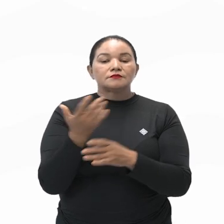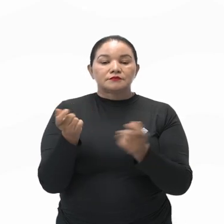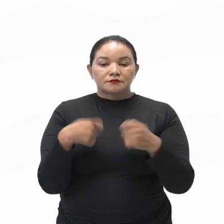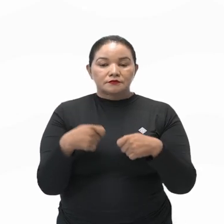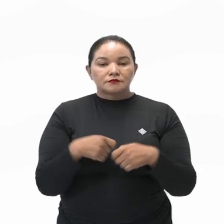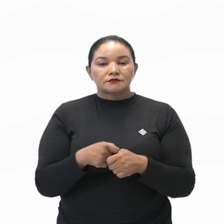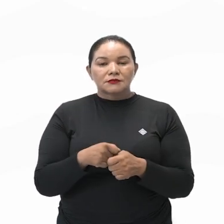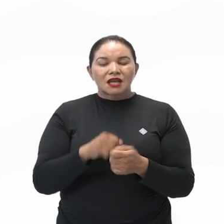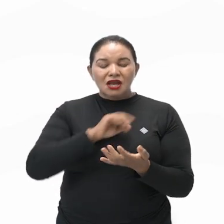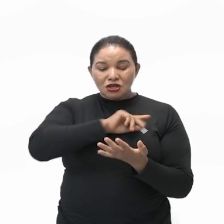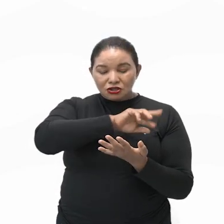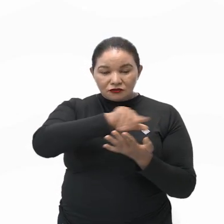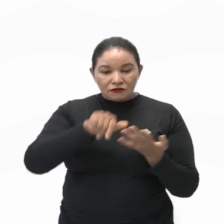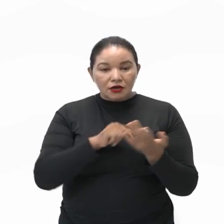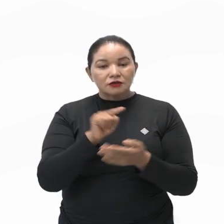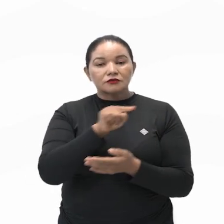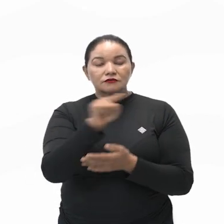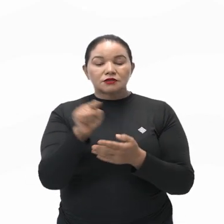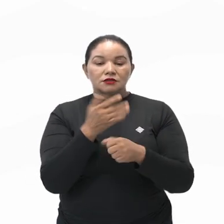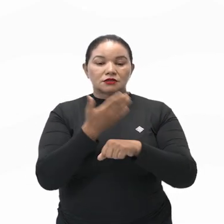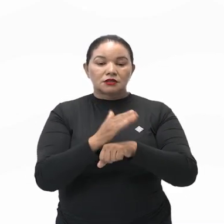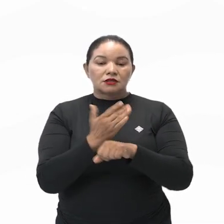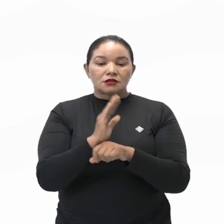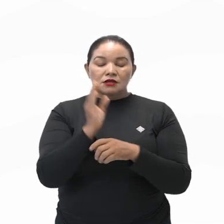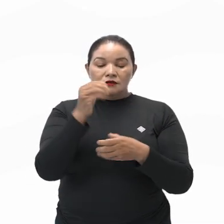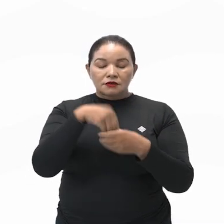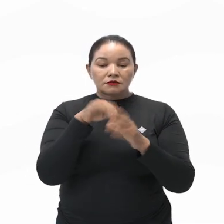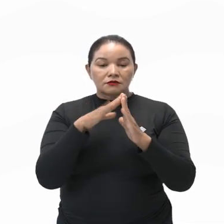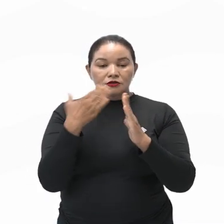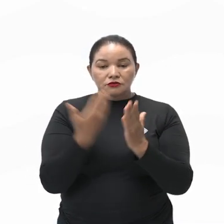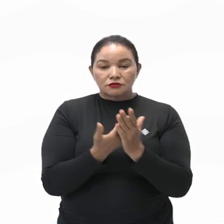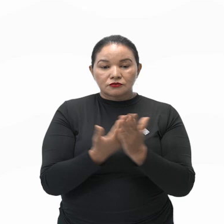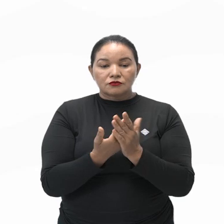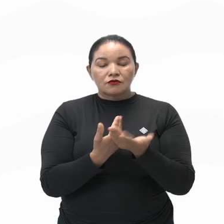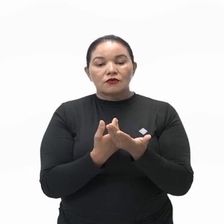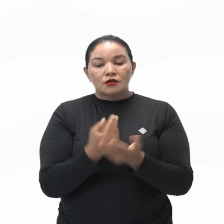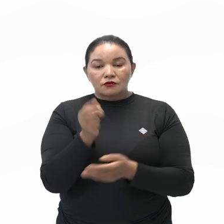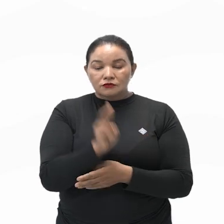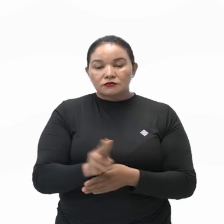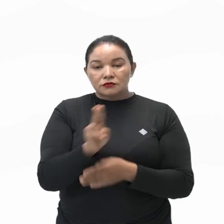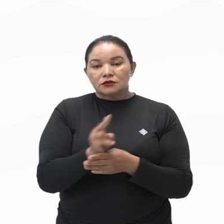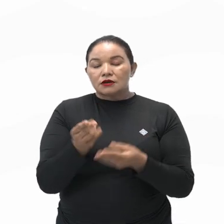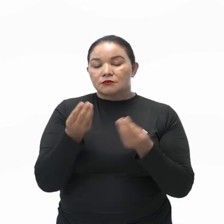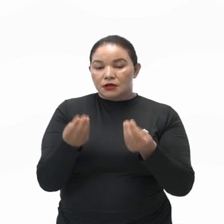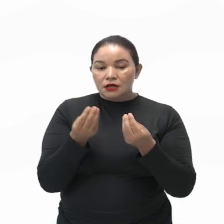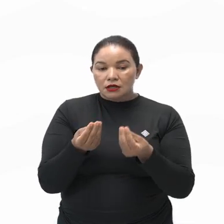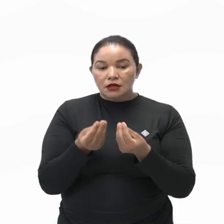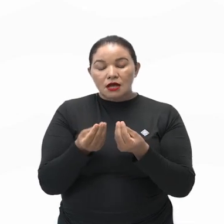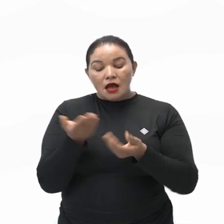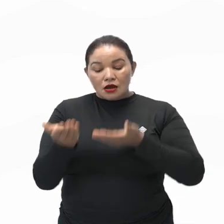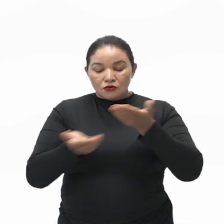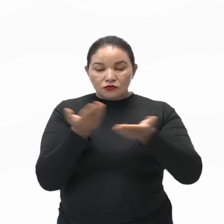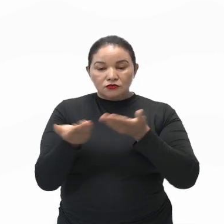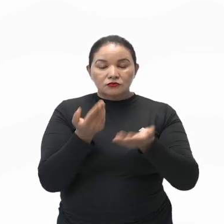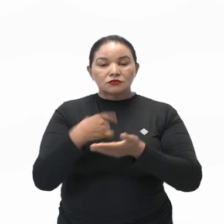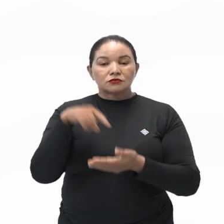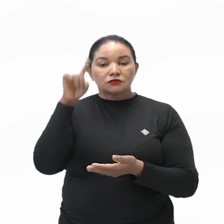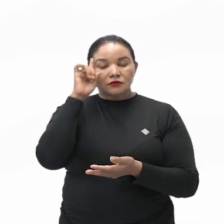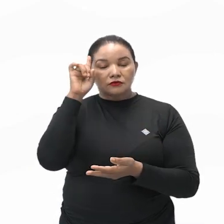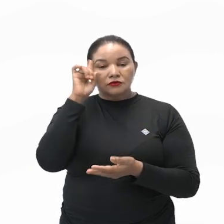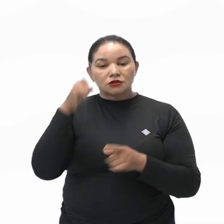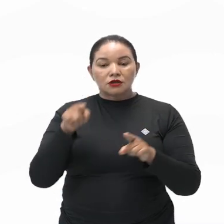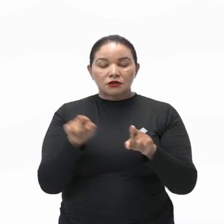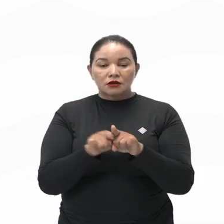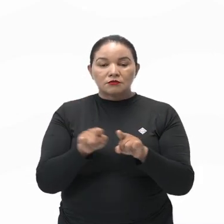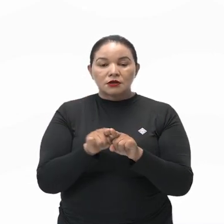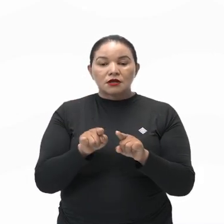você pode estar fazendo na sua escola para cuidar dela diariamente e